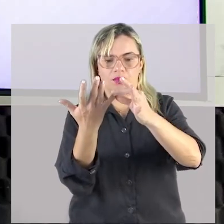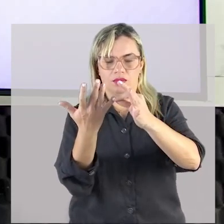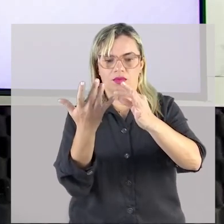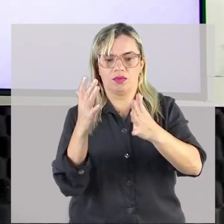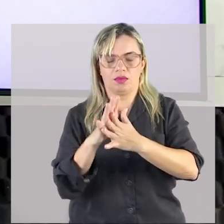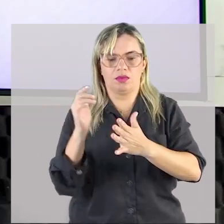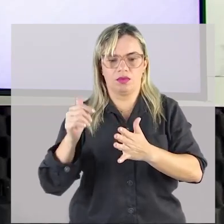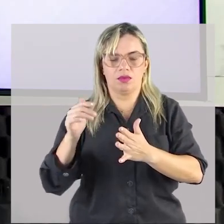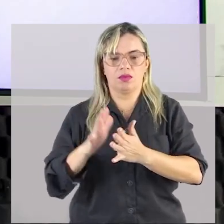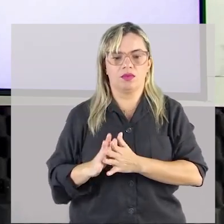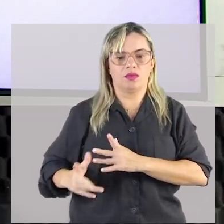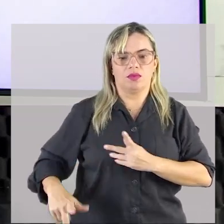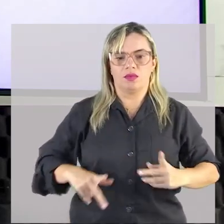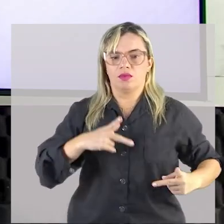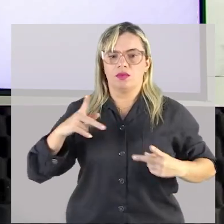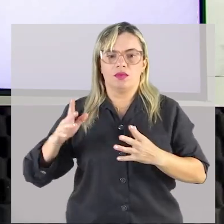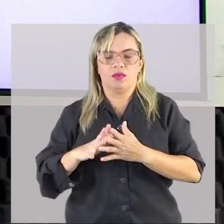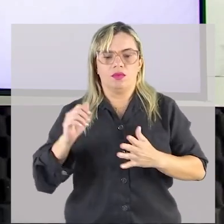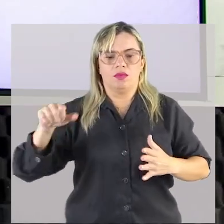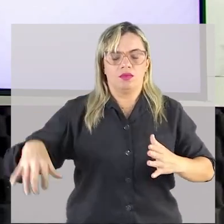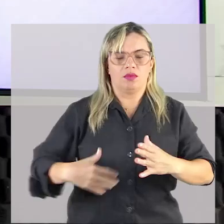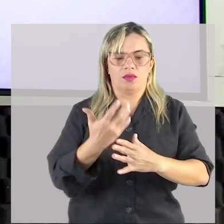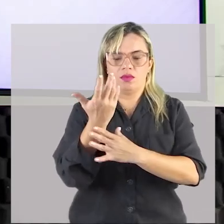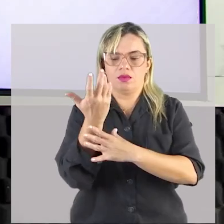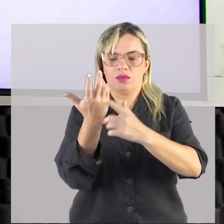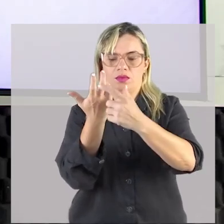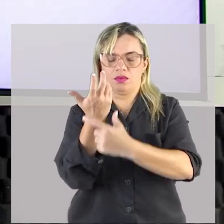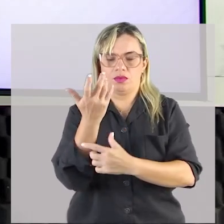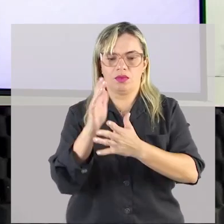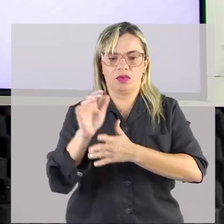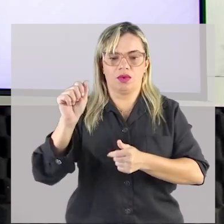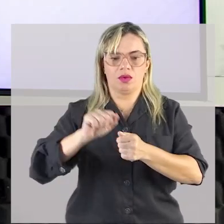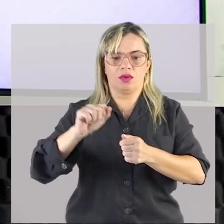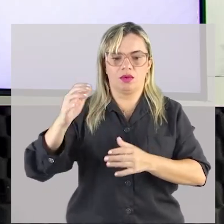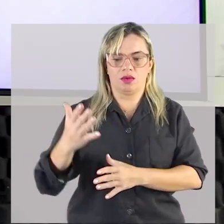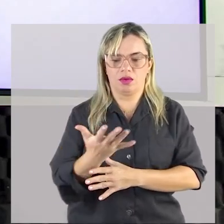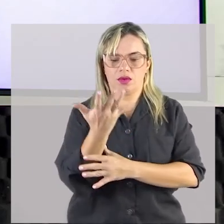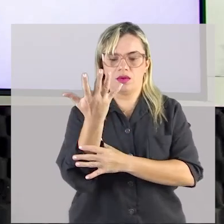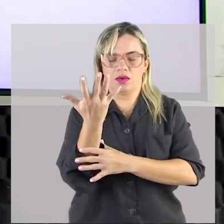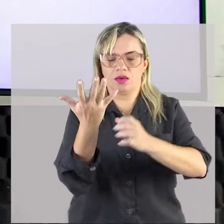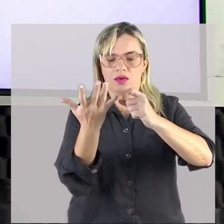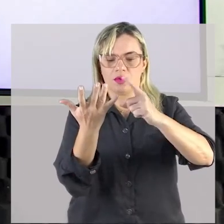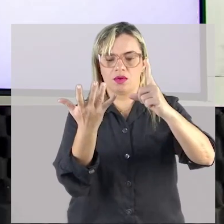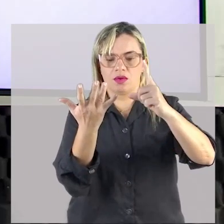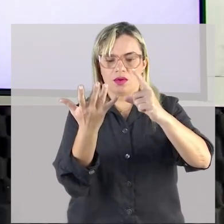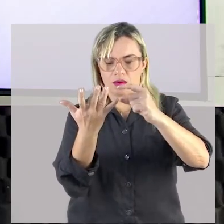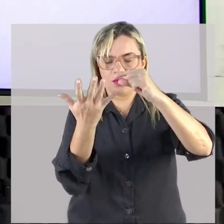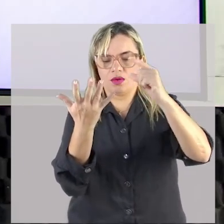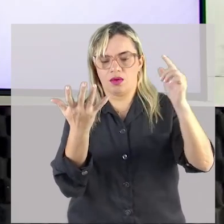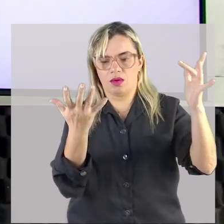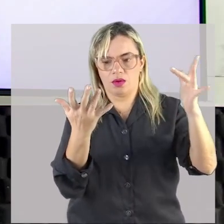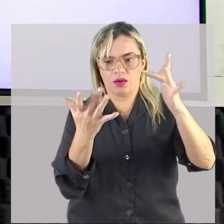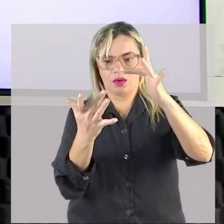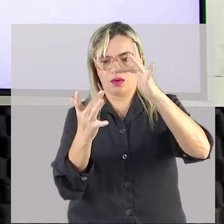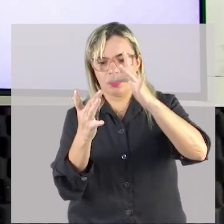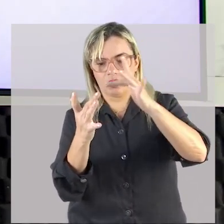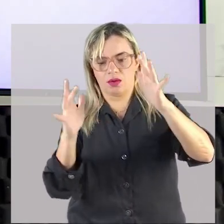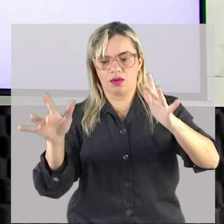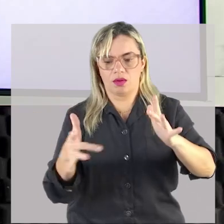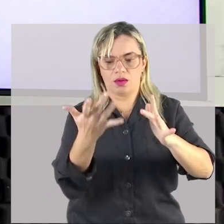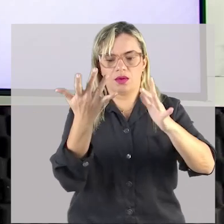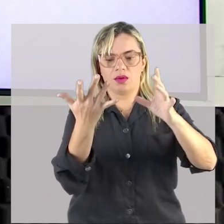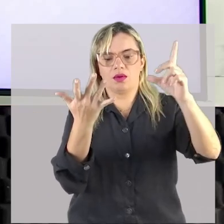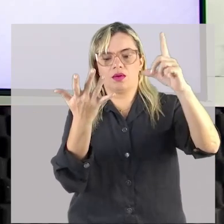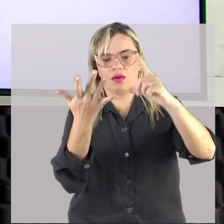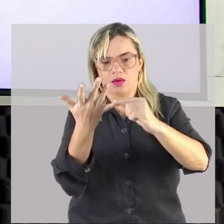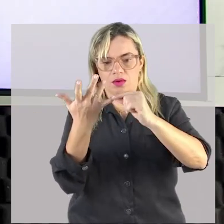de hormônios, né, na planta que faz com que ela feche os seus folíolos, né? Então, são os